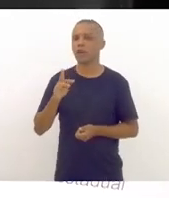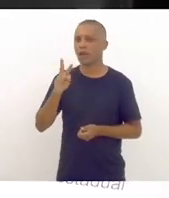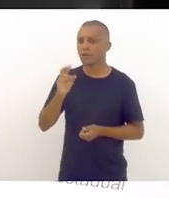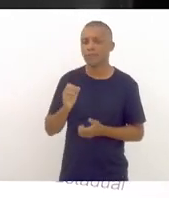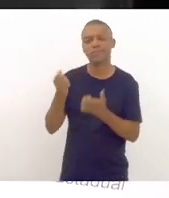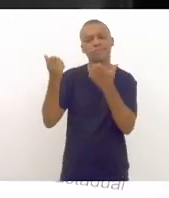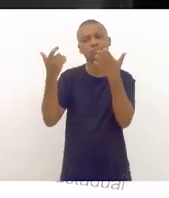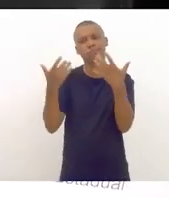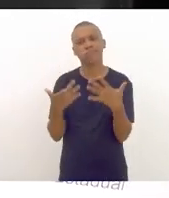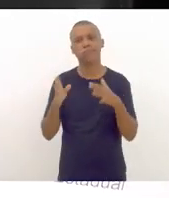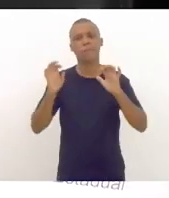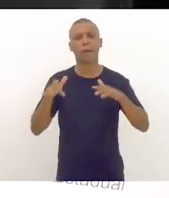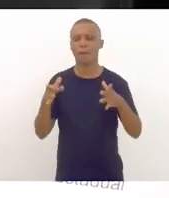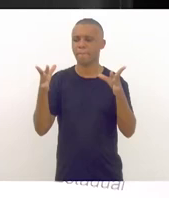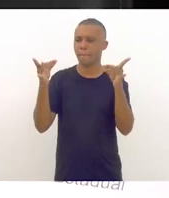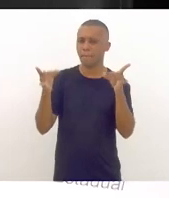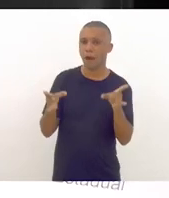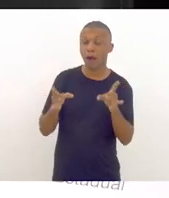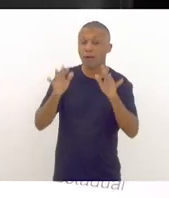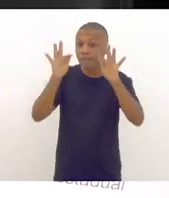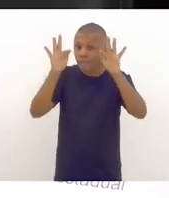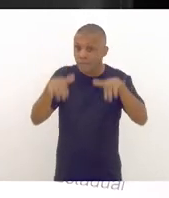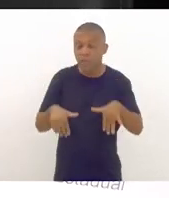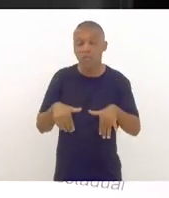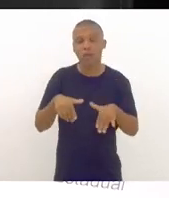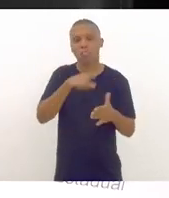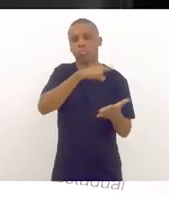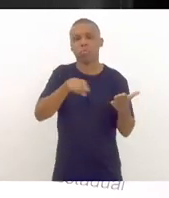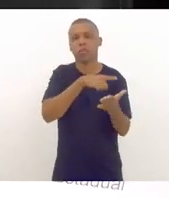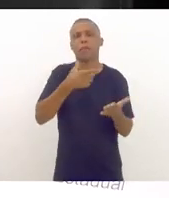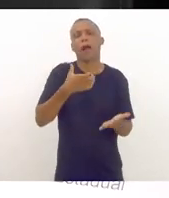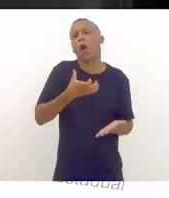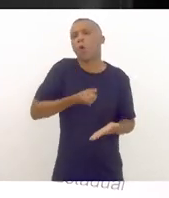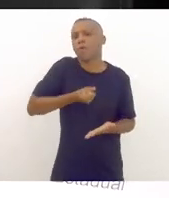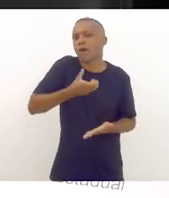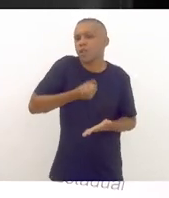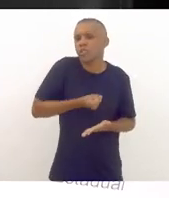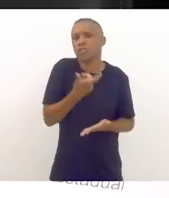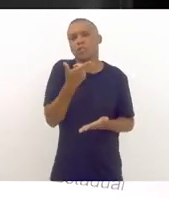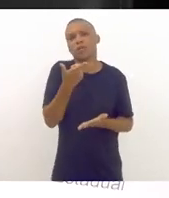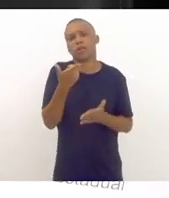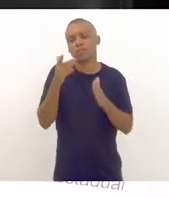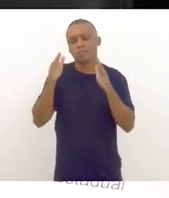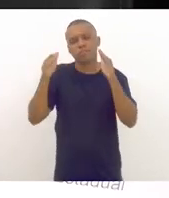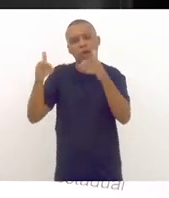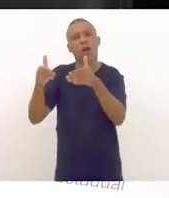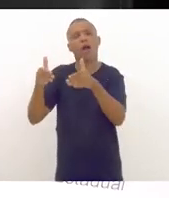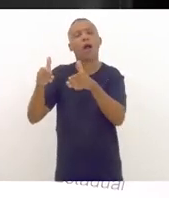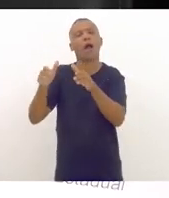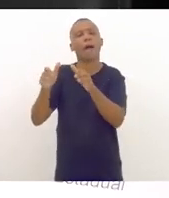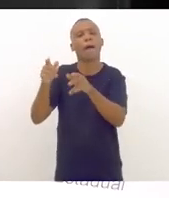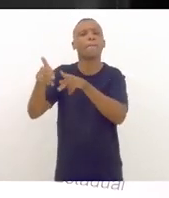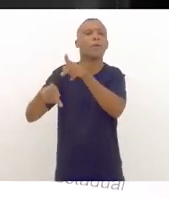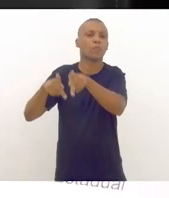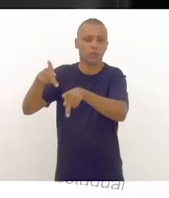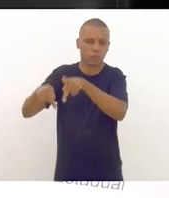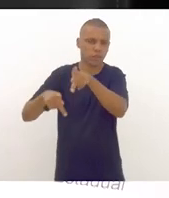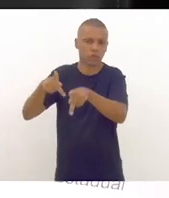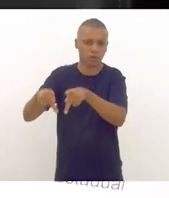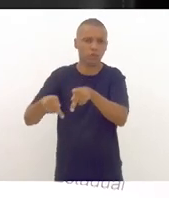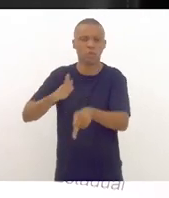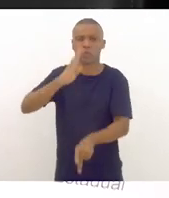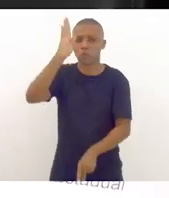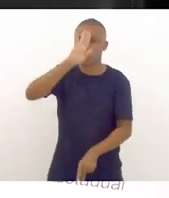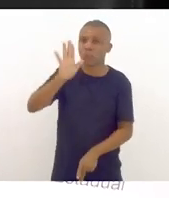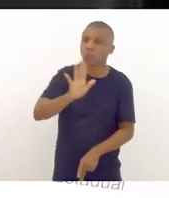aqui do fim do rol taxativo, que era uma covardia aplicada à população